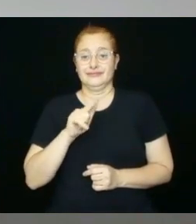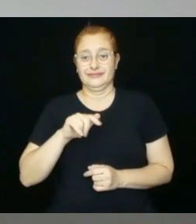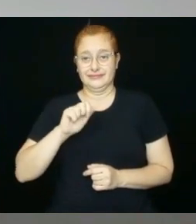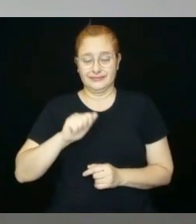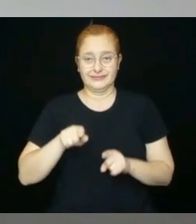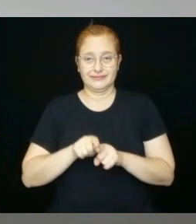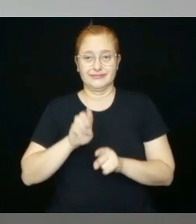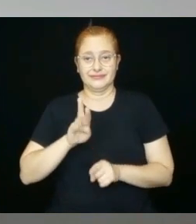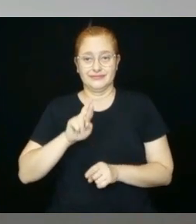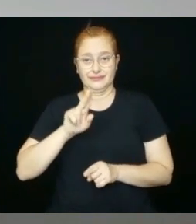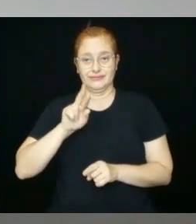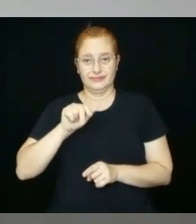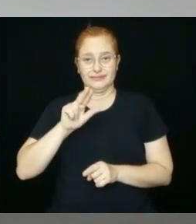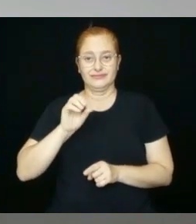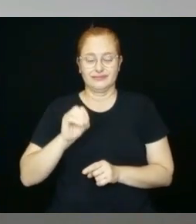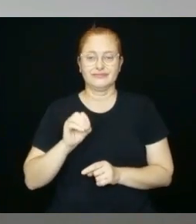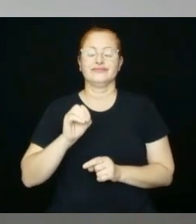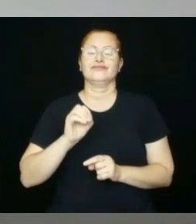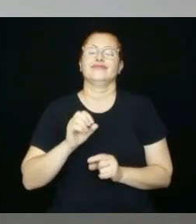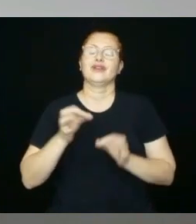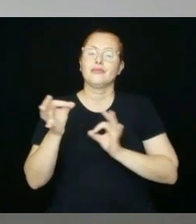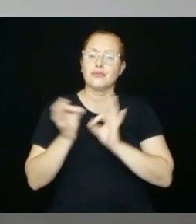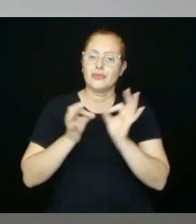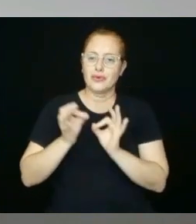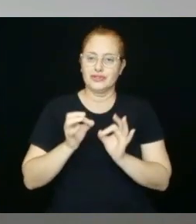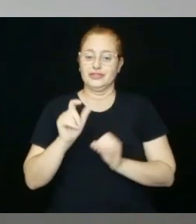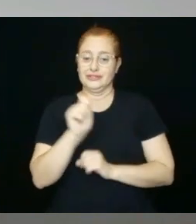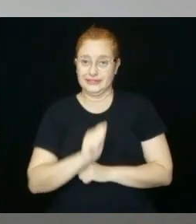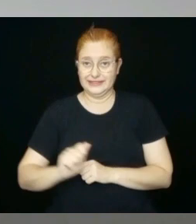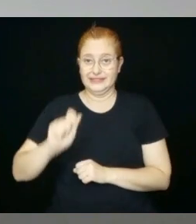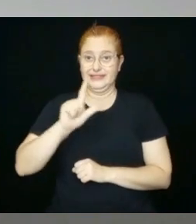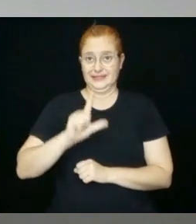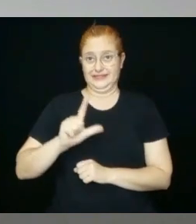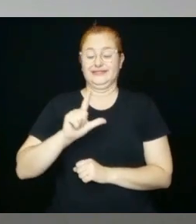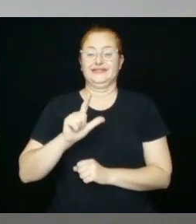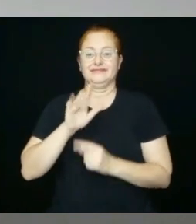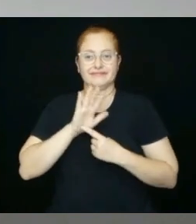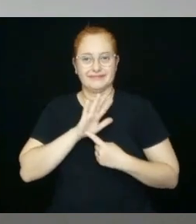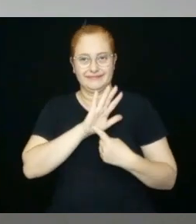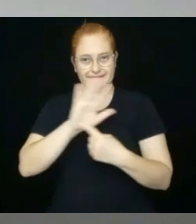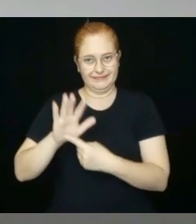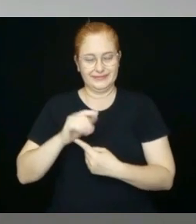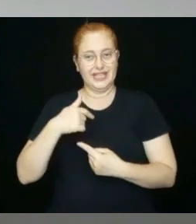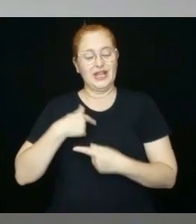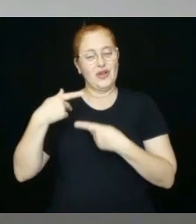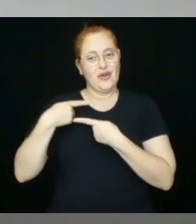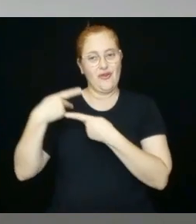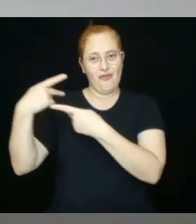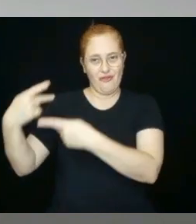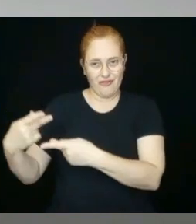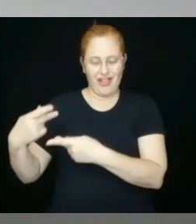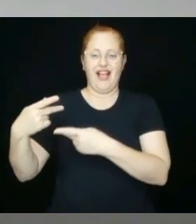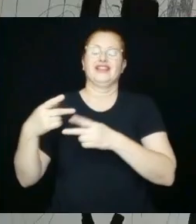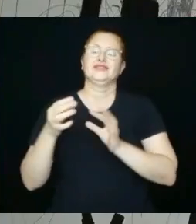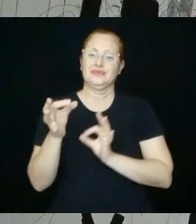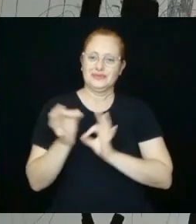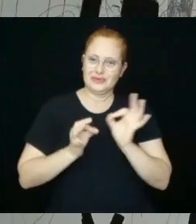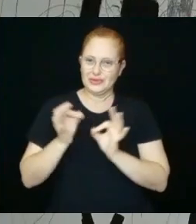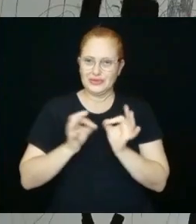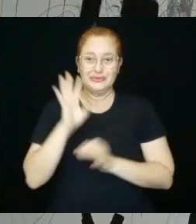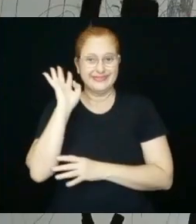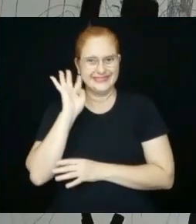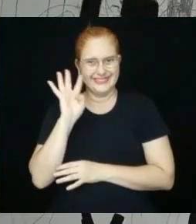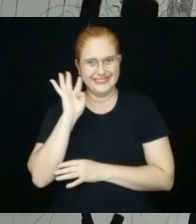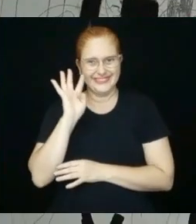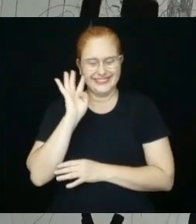projeto chamado Ling Apresenta. Eu fui convidada para fazer a curadoria do primeiro ano. É um projeto super bacana